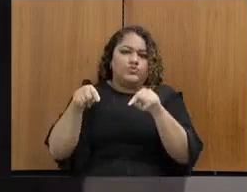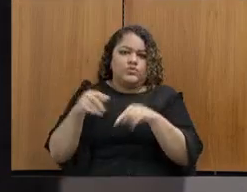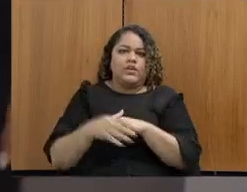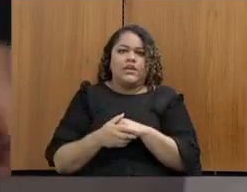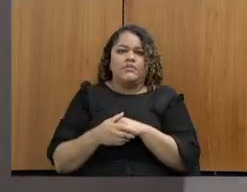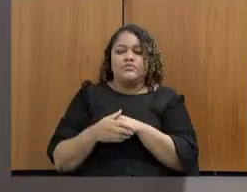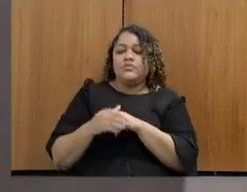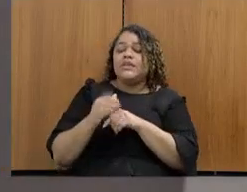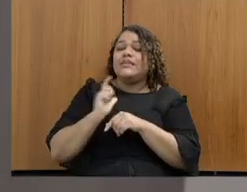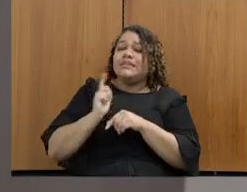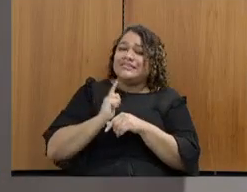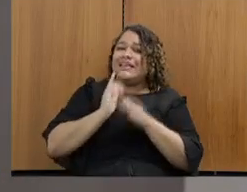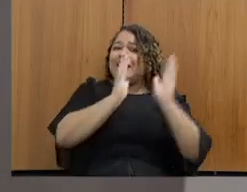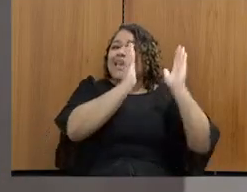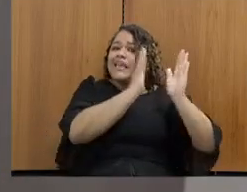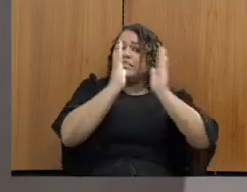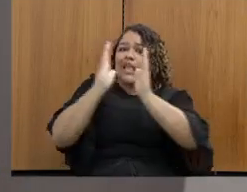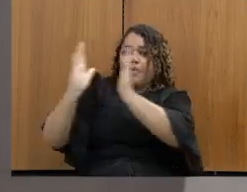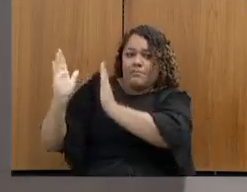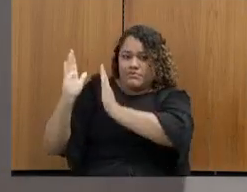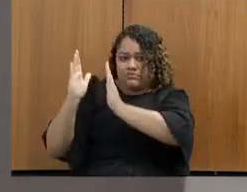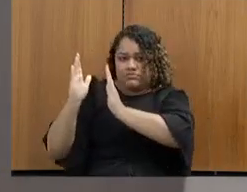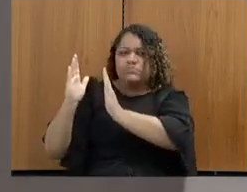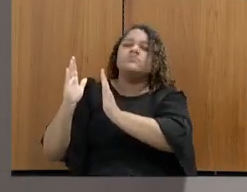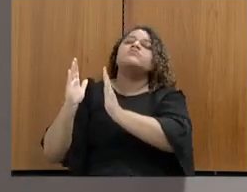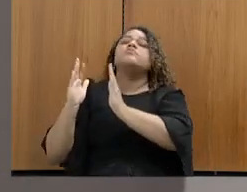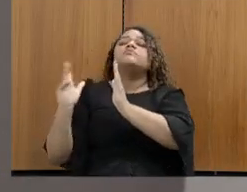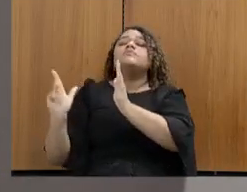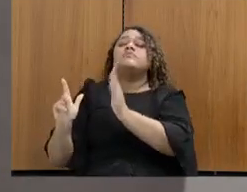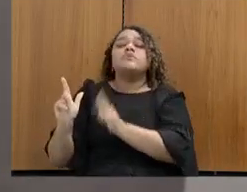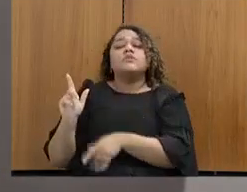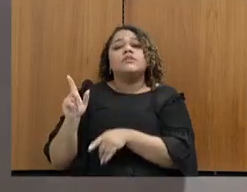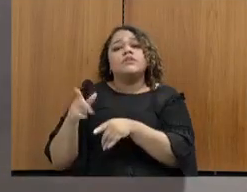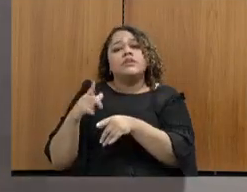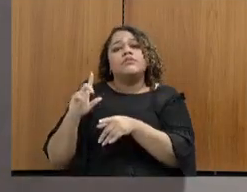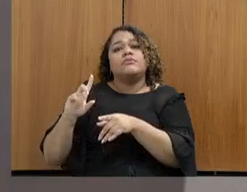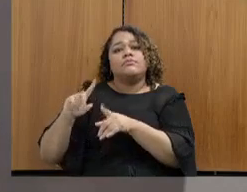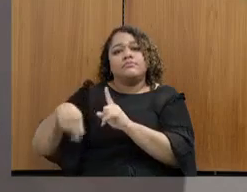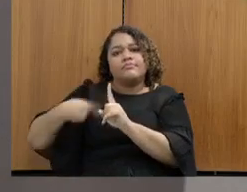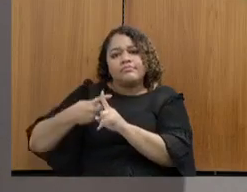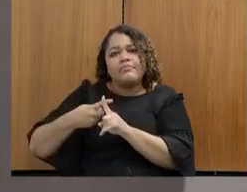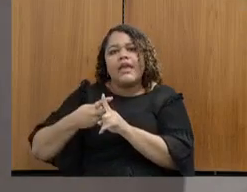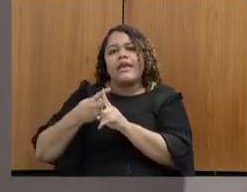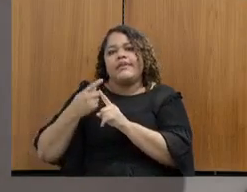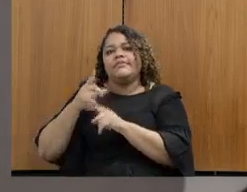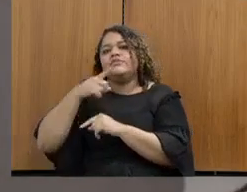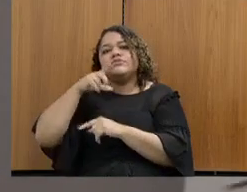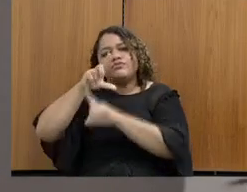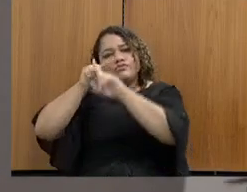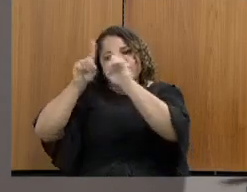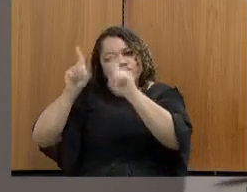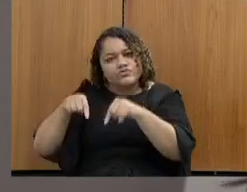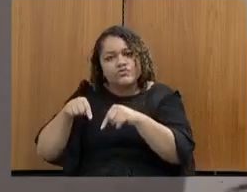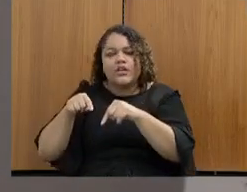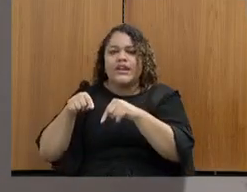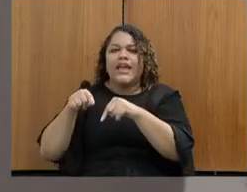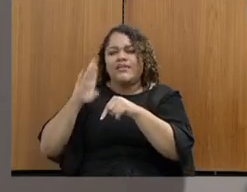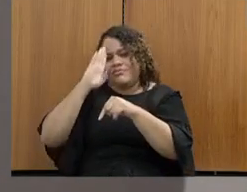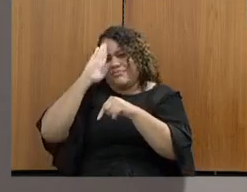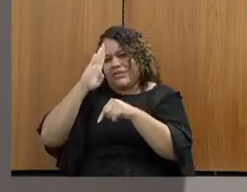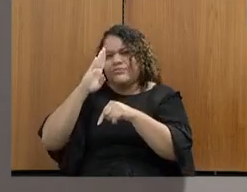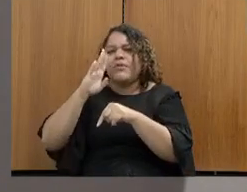é e que é com o incremento de novos servidores especialmente da carreira de analista da Polícia Civil